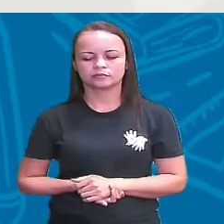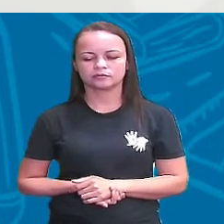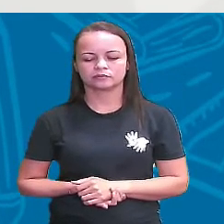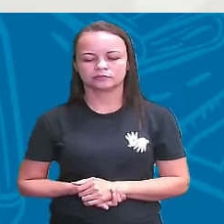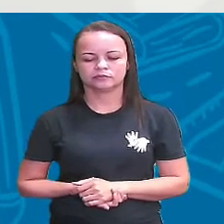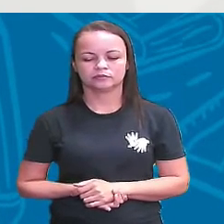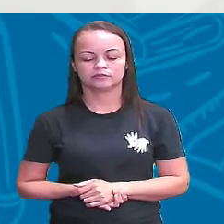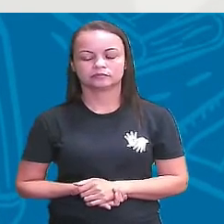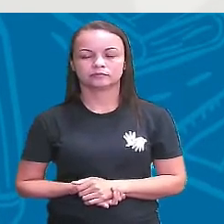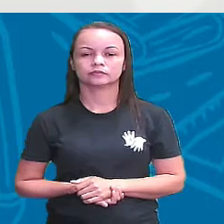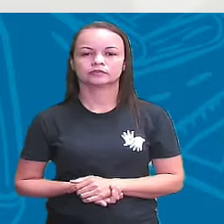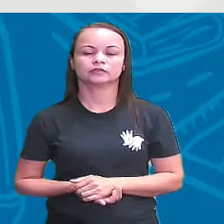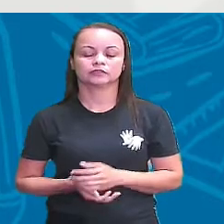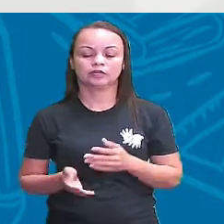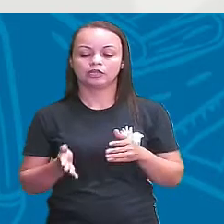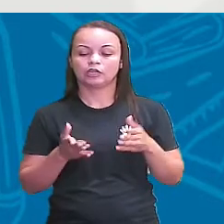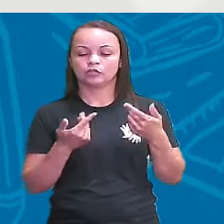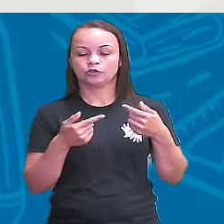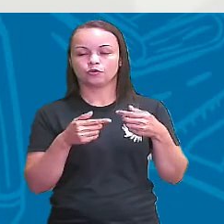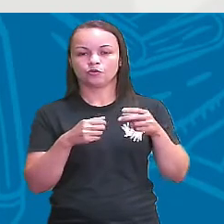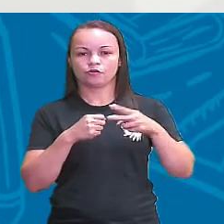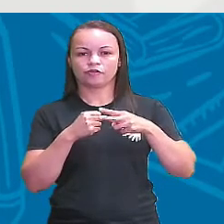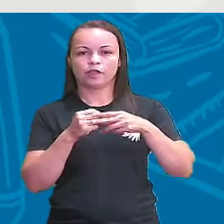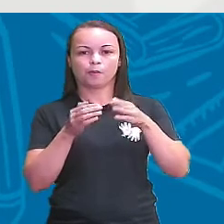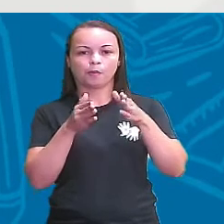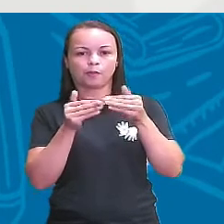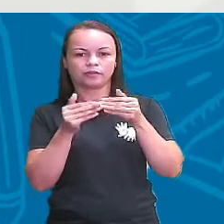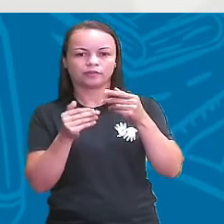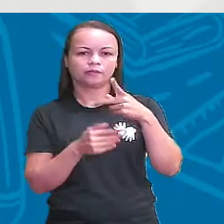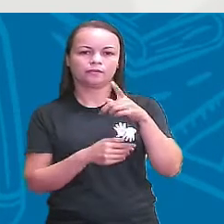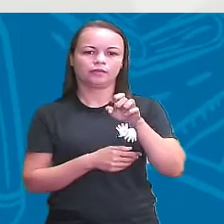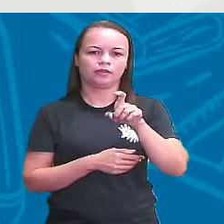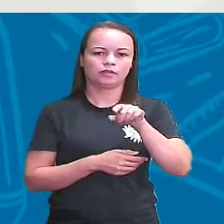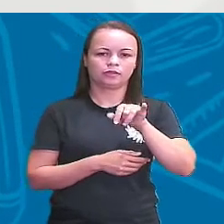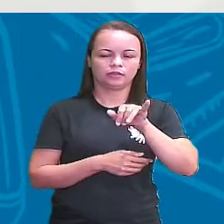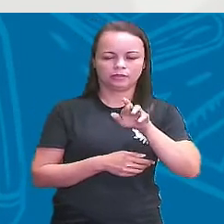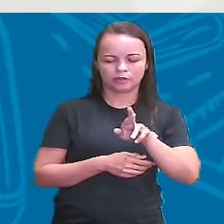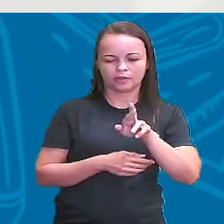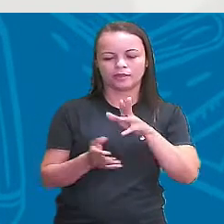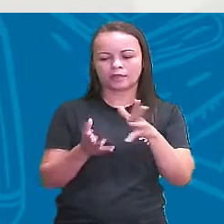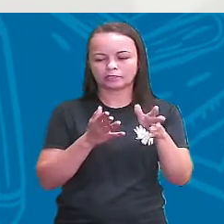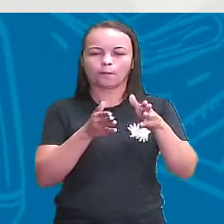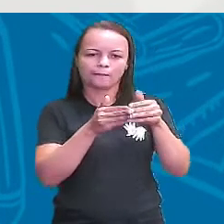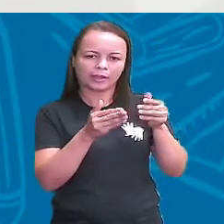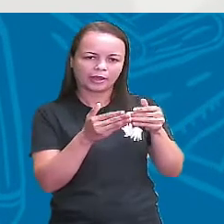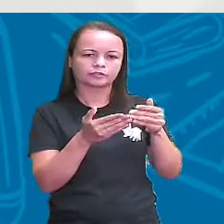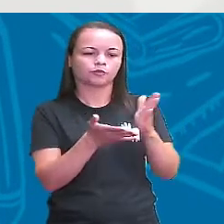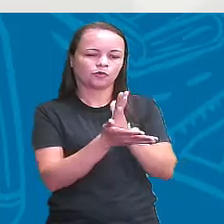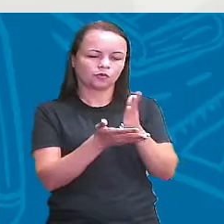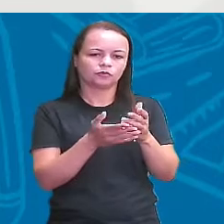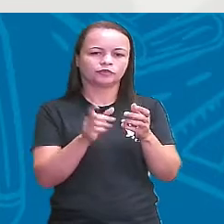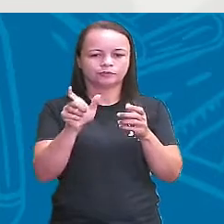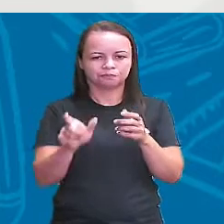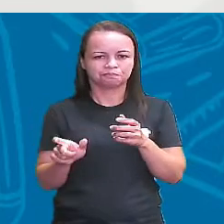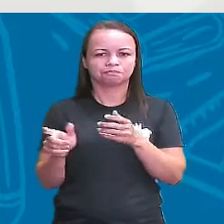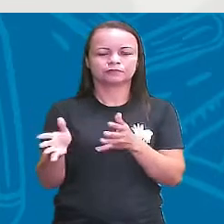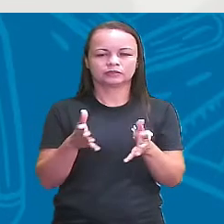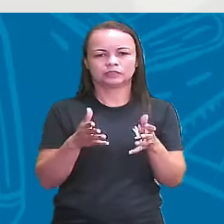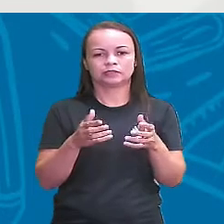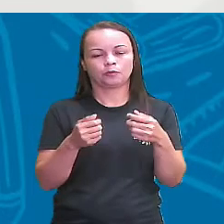a gente tem o verbo pedir, quem pede alguma coisa a alguém. Então, eu preciso